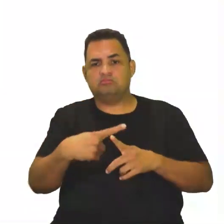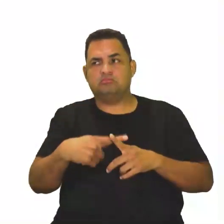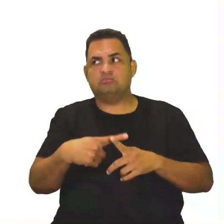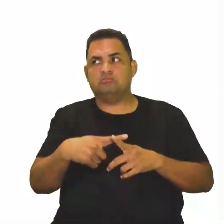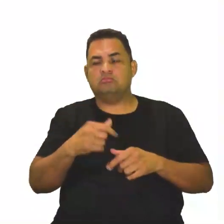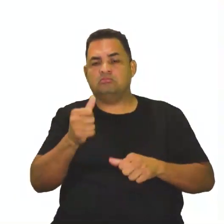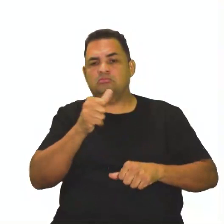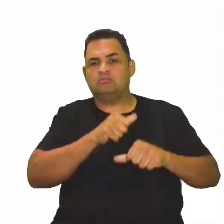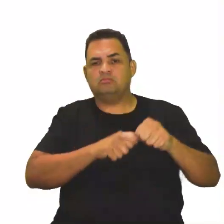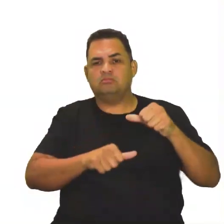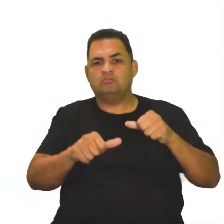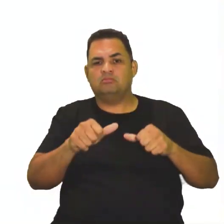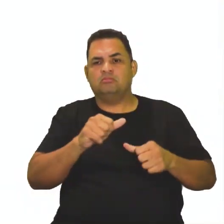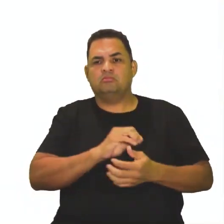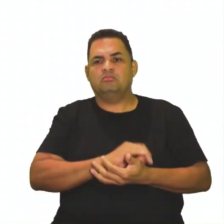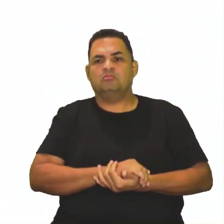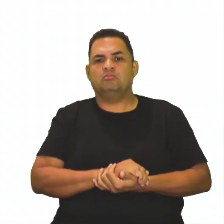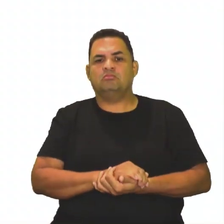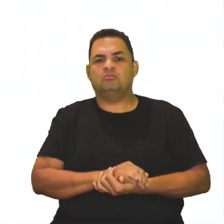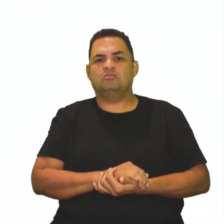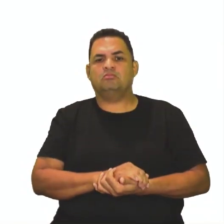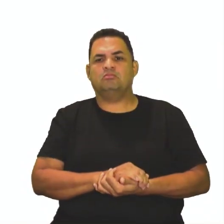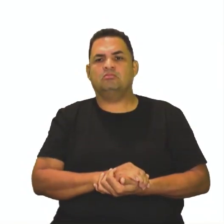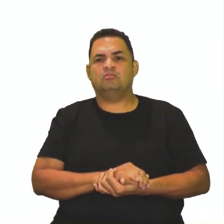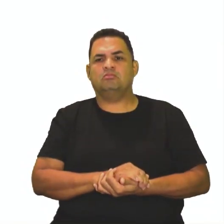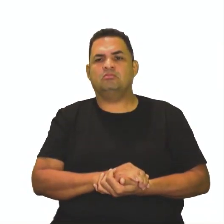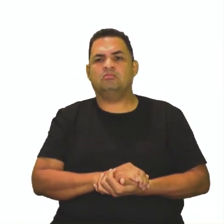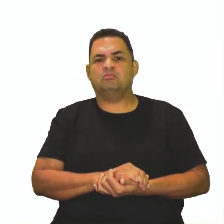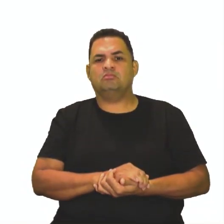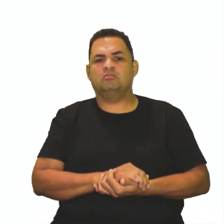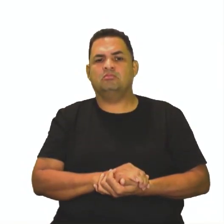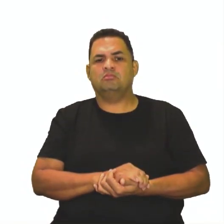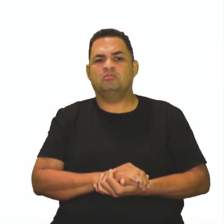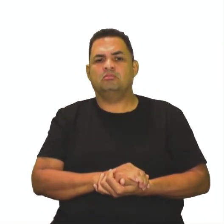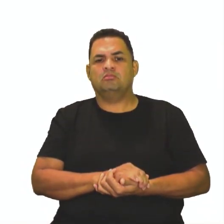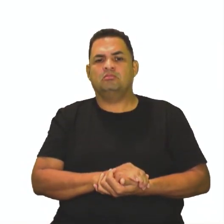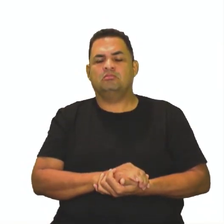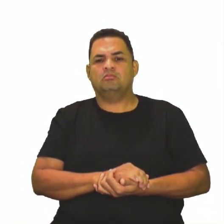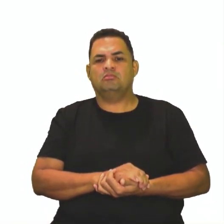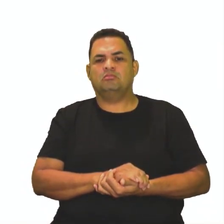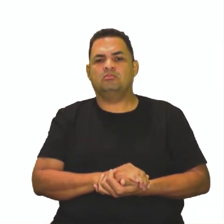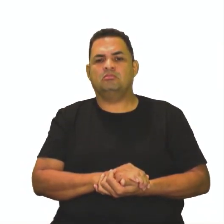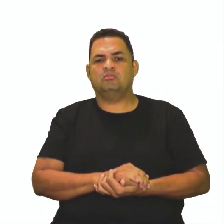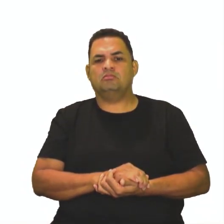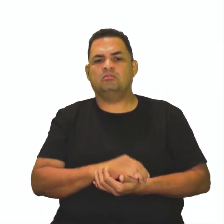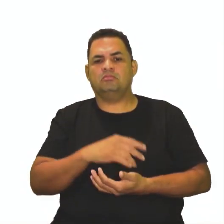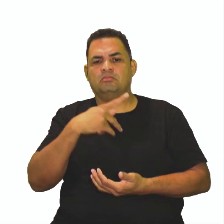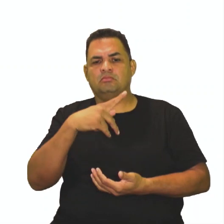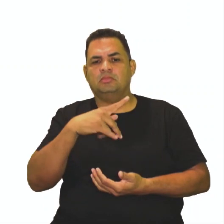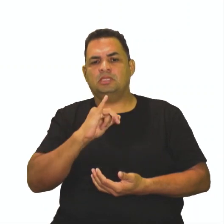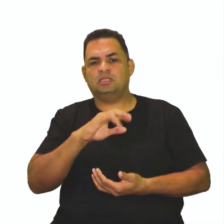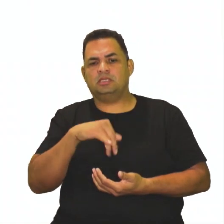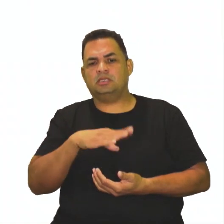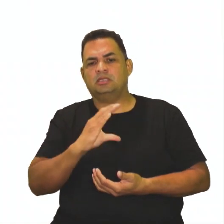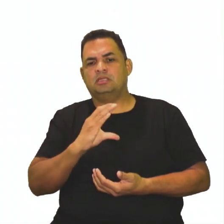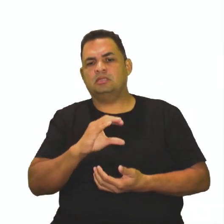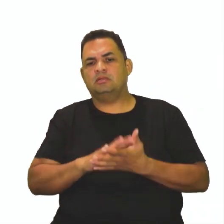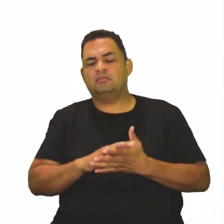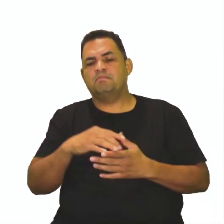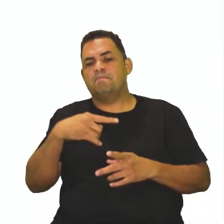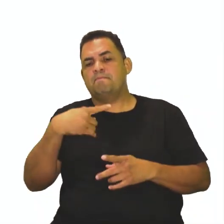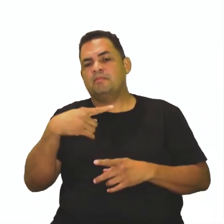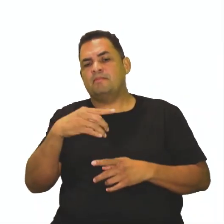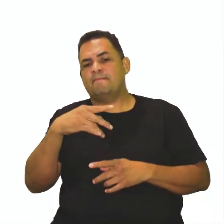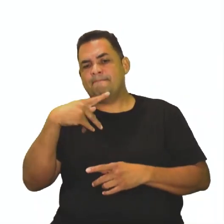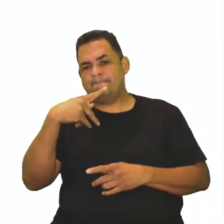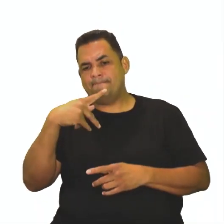da troca disso daí. Então tá aqui, ó, a redução vai ser a potência da incandescente menos a potência